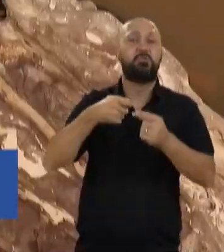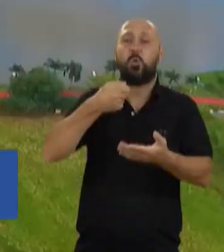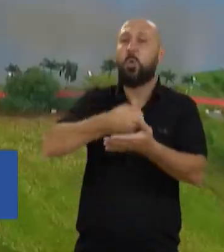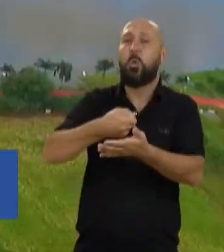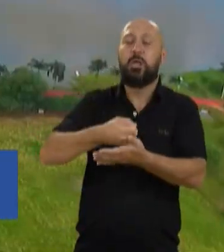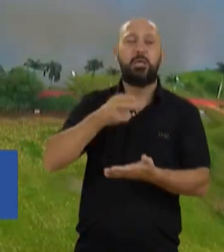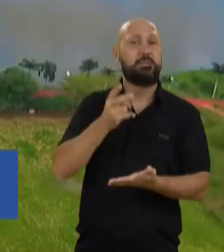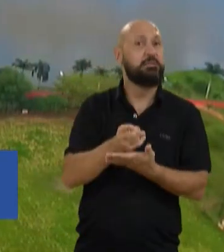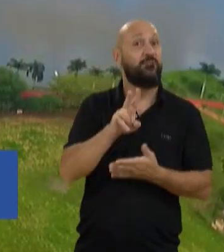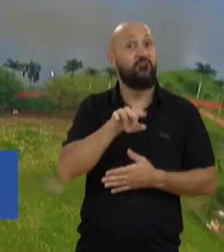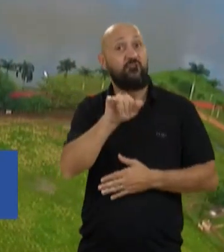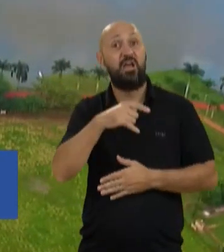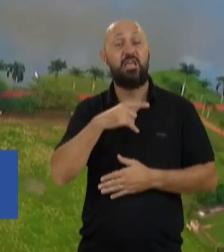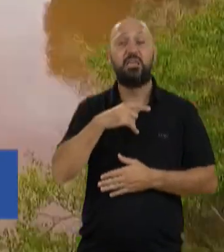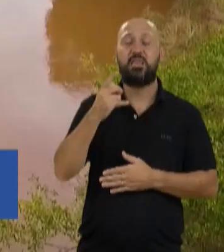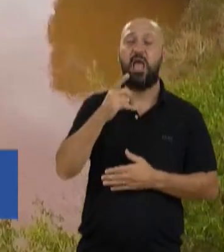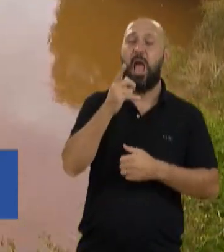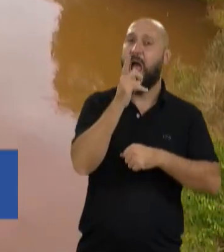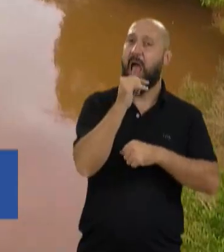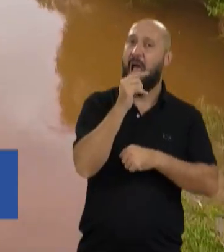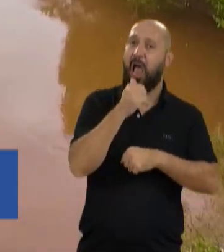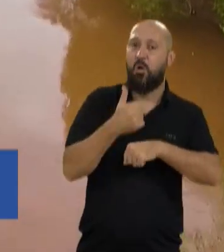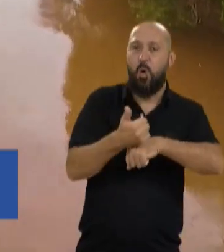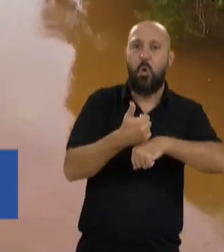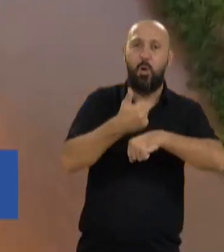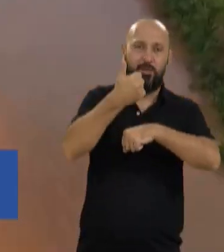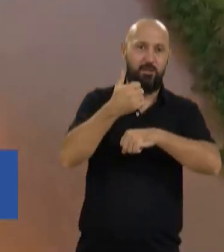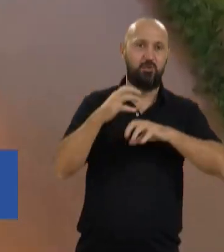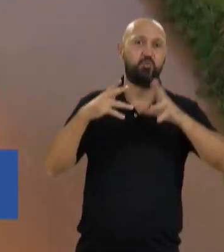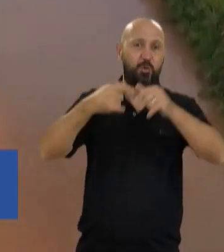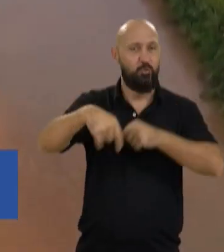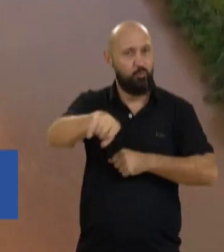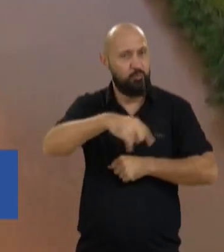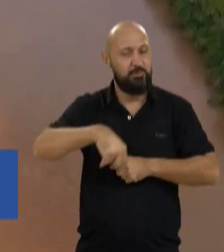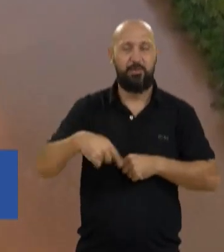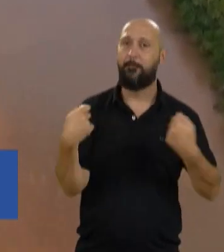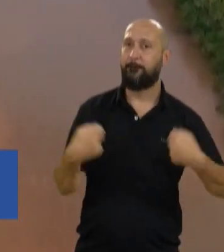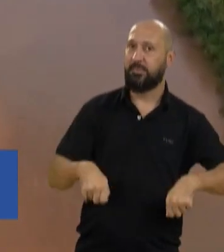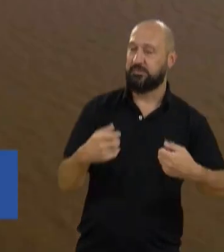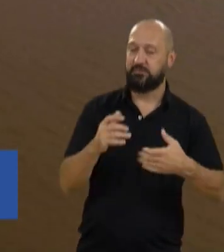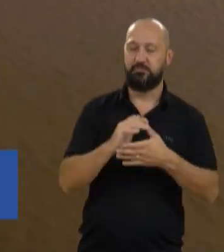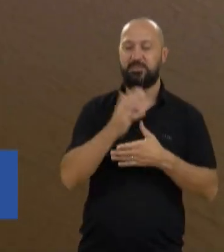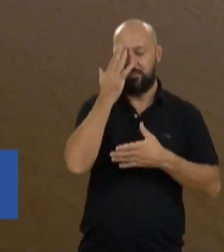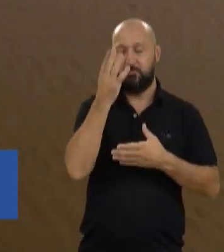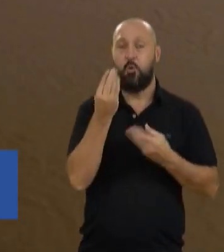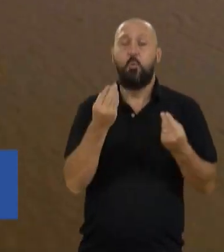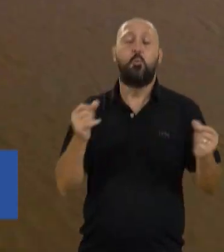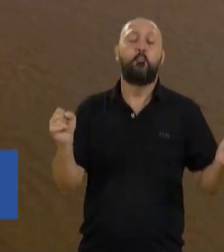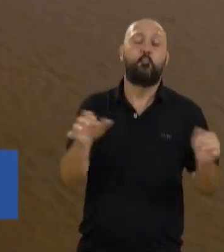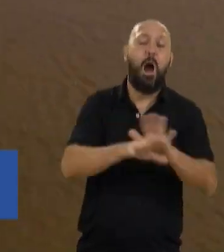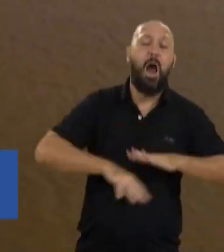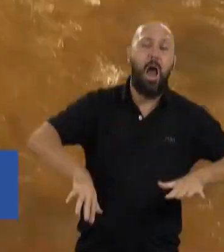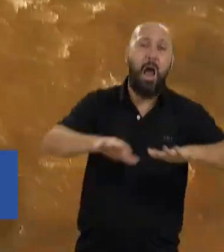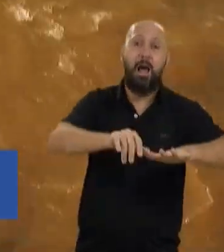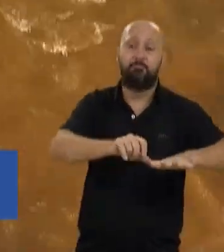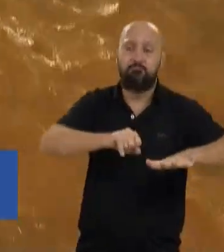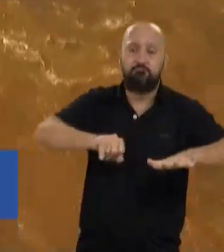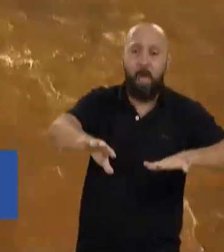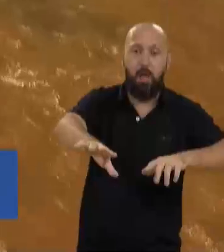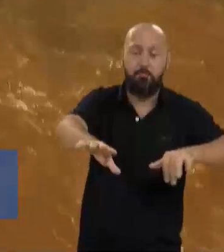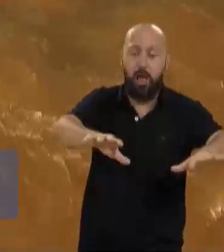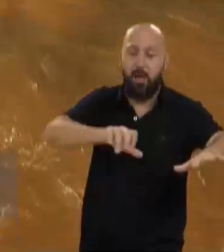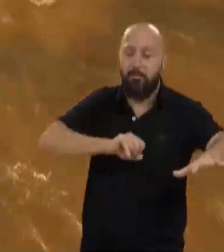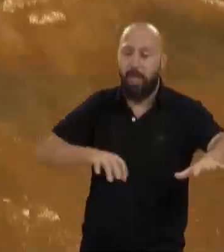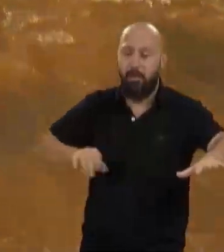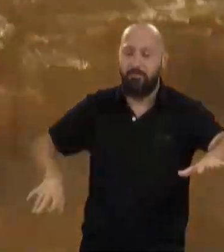isso não garante que sempre haverá água de qualidade para todos. Apesar da abundância, a distribuição